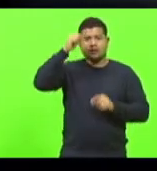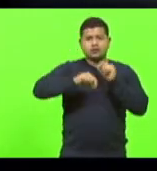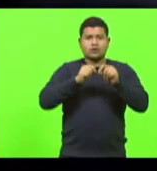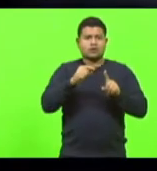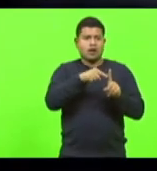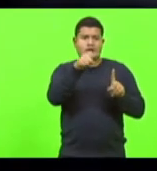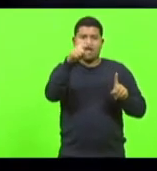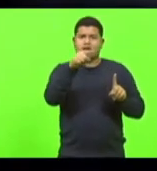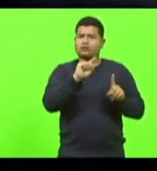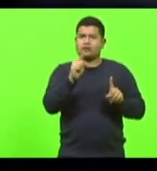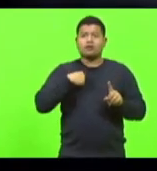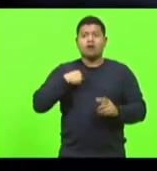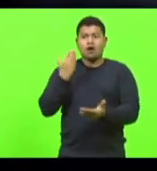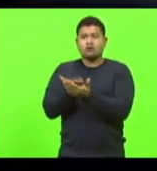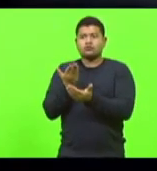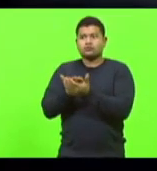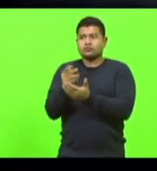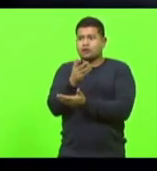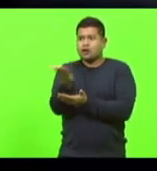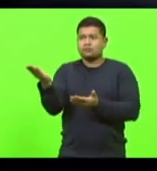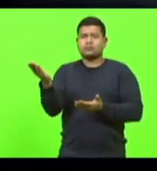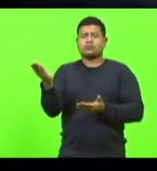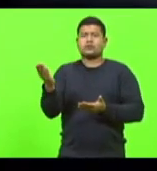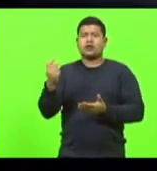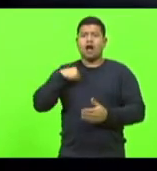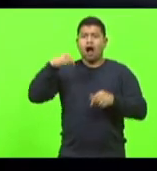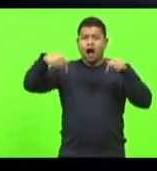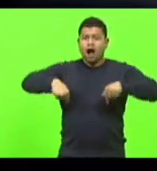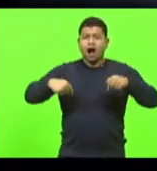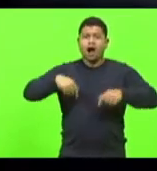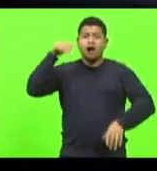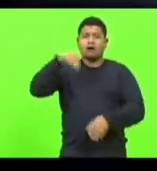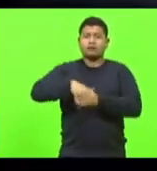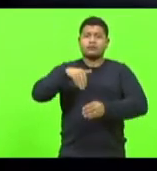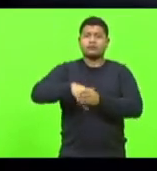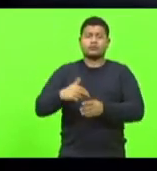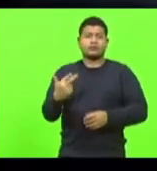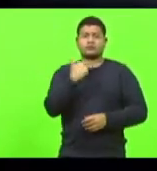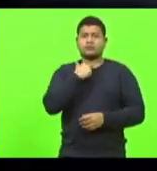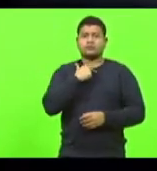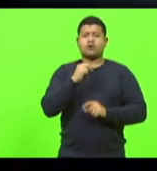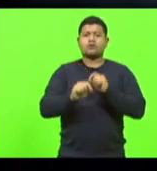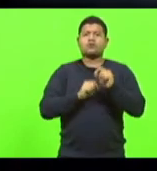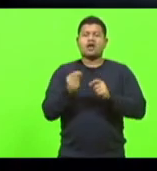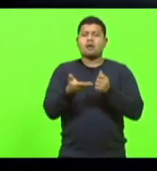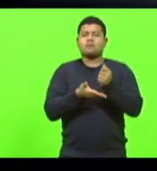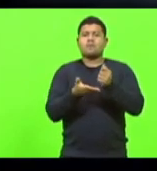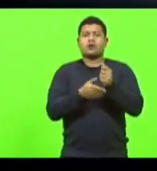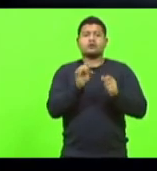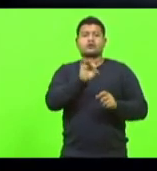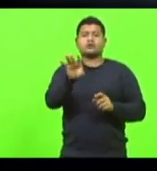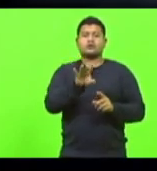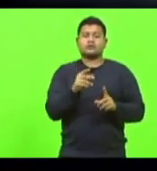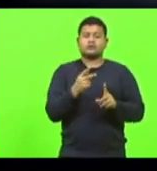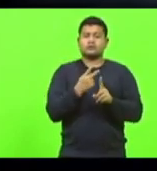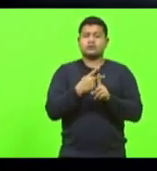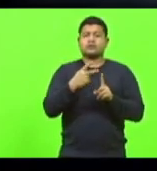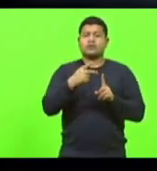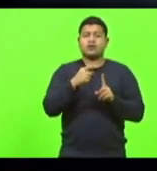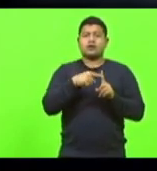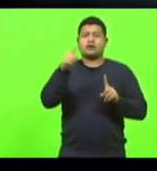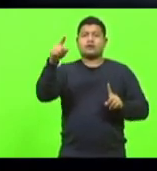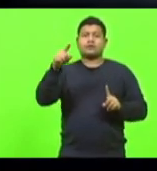eu E aí essas pessoas e aqui a votação não pode ser basicamente em cima de uma questão